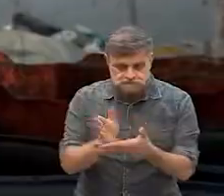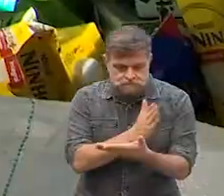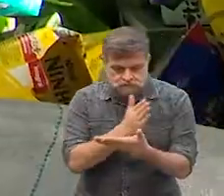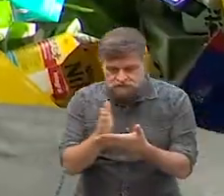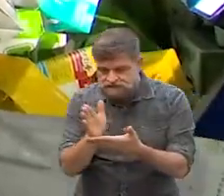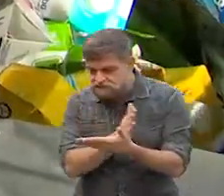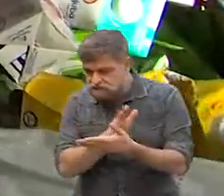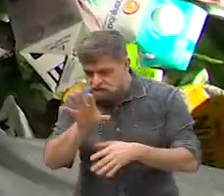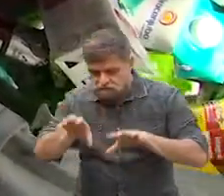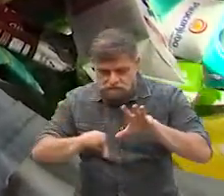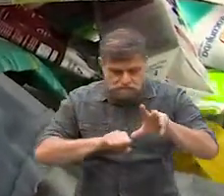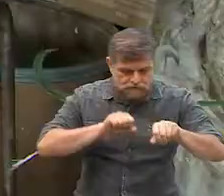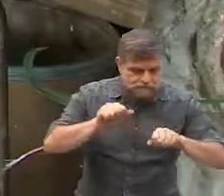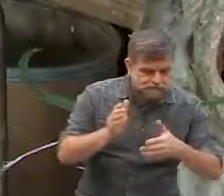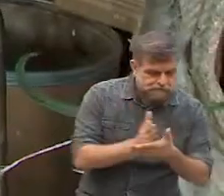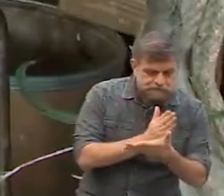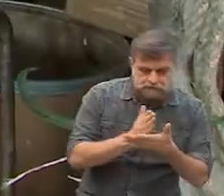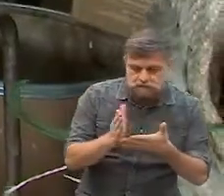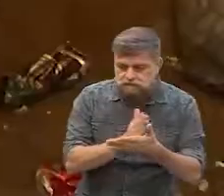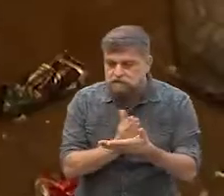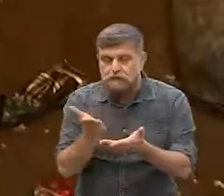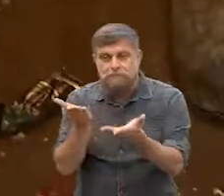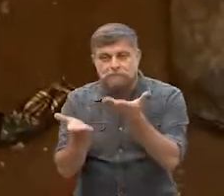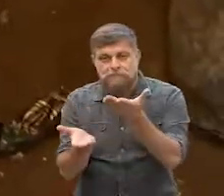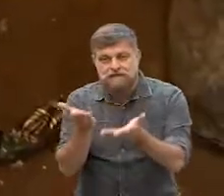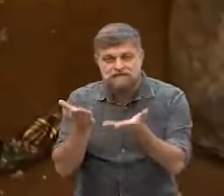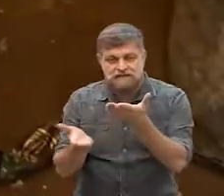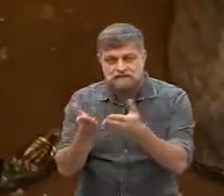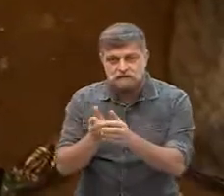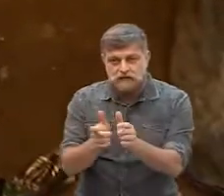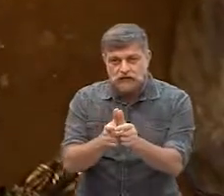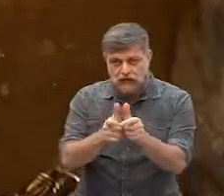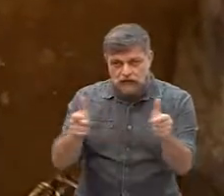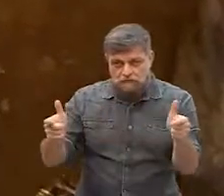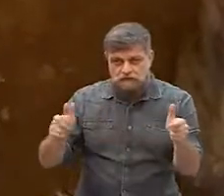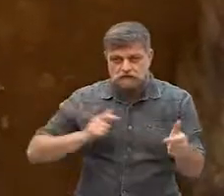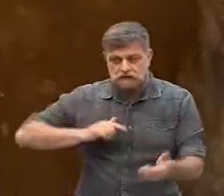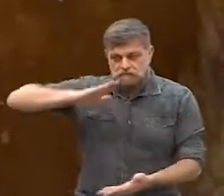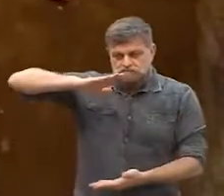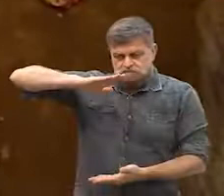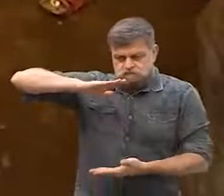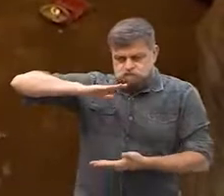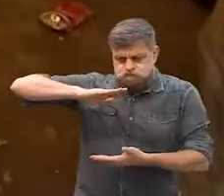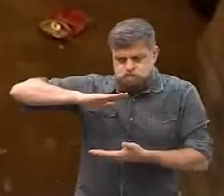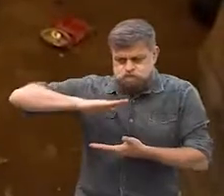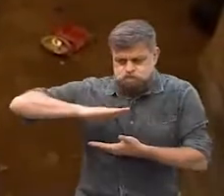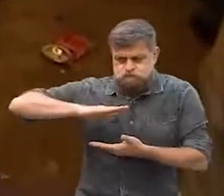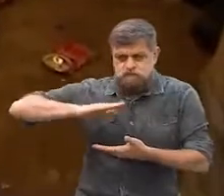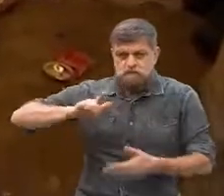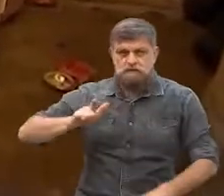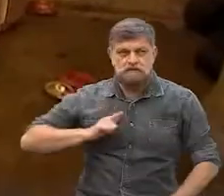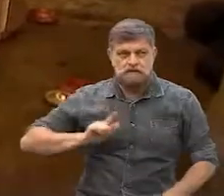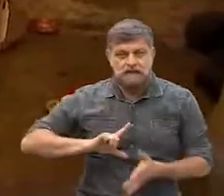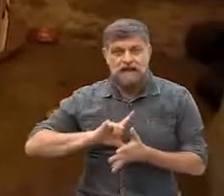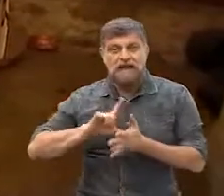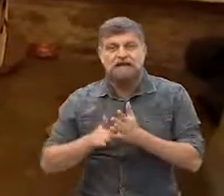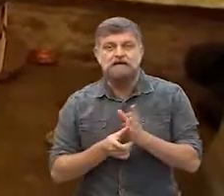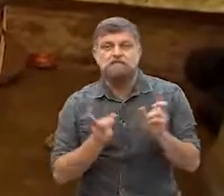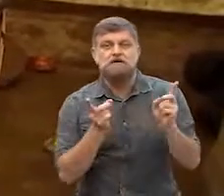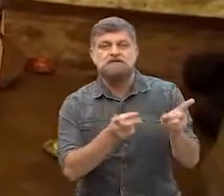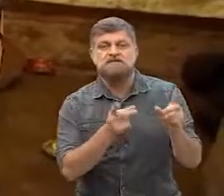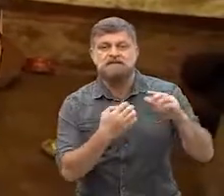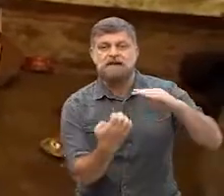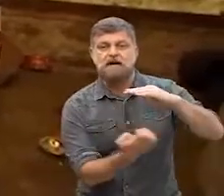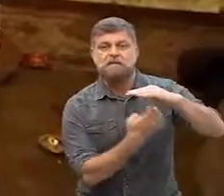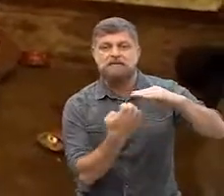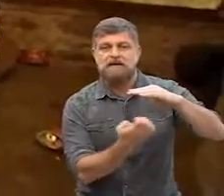triagem, separação, pesagem e grande parte é prensado em fardos para ser vendido para